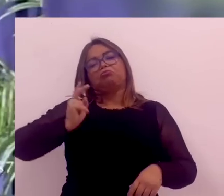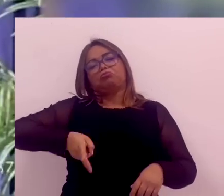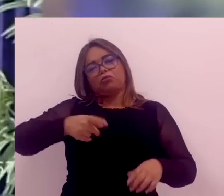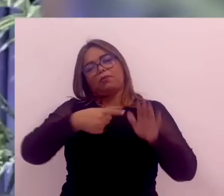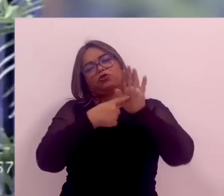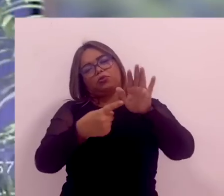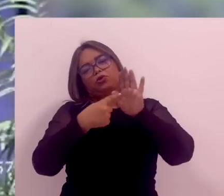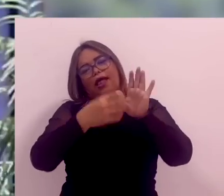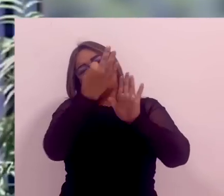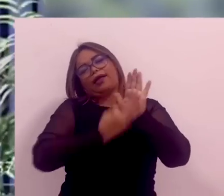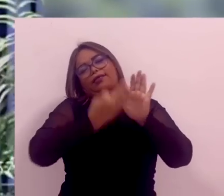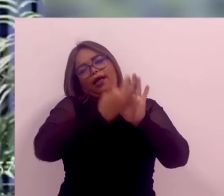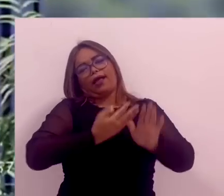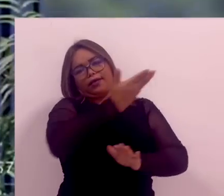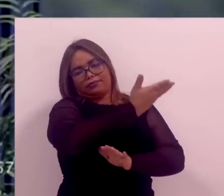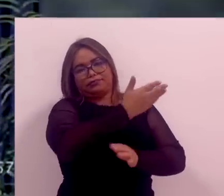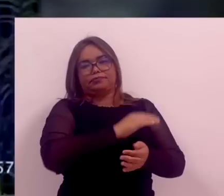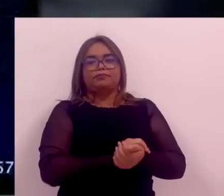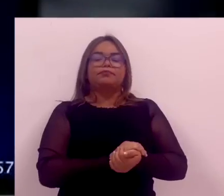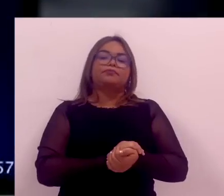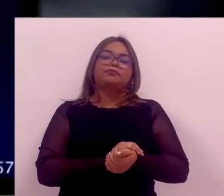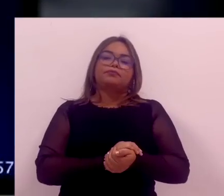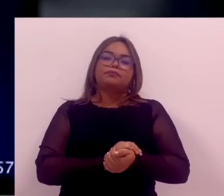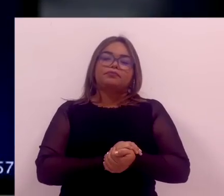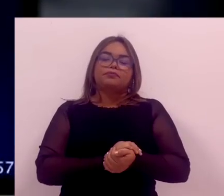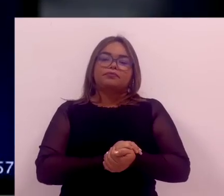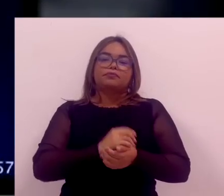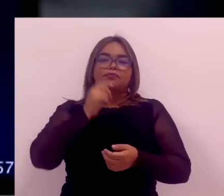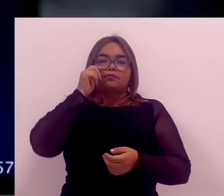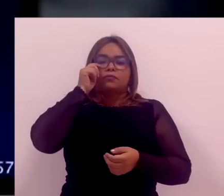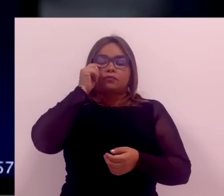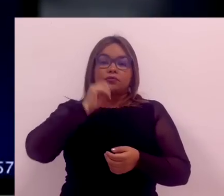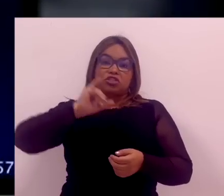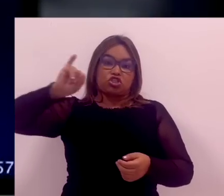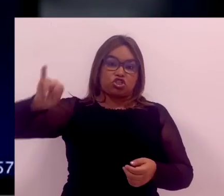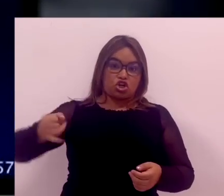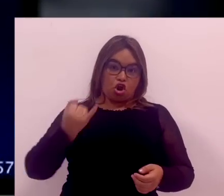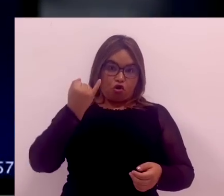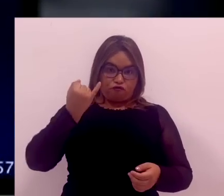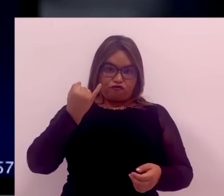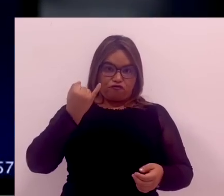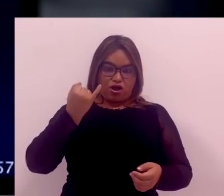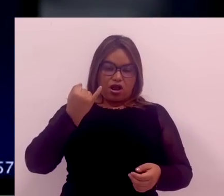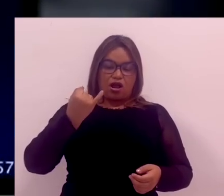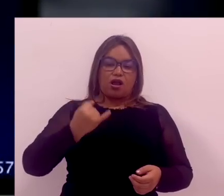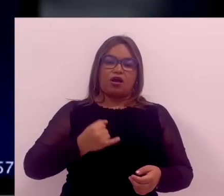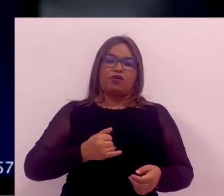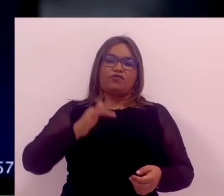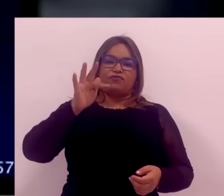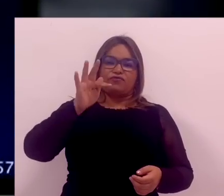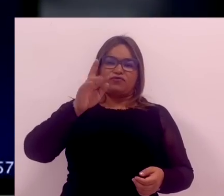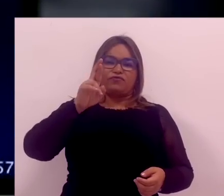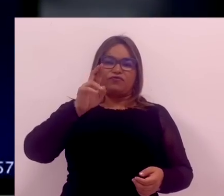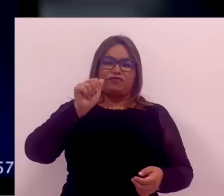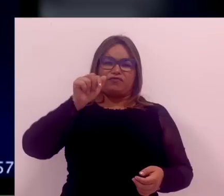Outra citação, nós podíamos continuar. Ela o chama de Jeová Frankenstein. Isso não é legal,